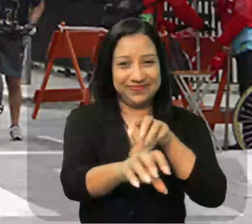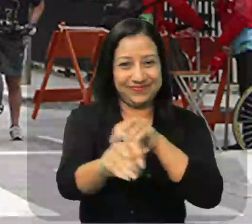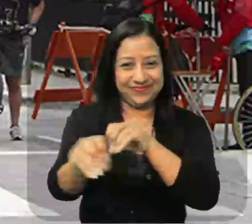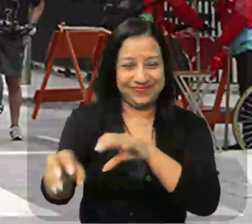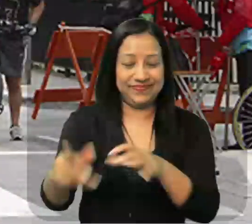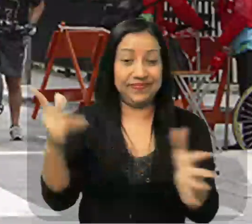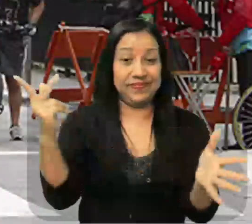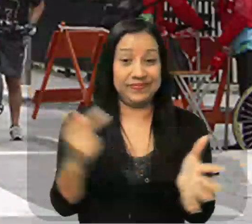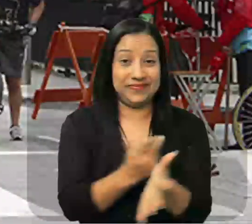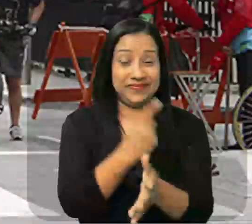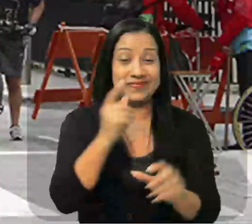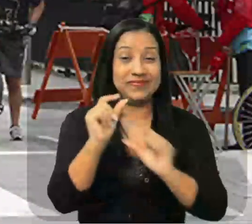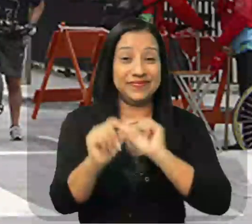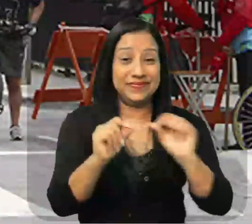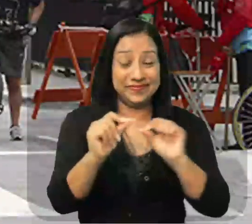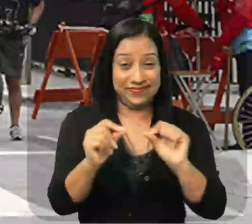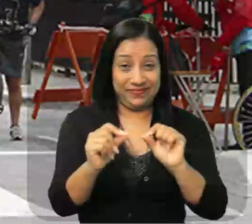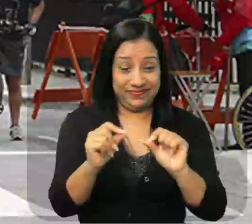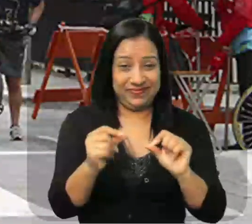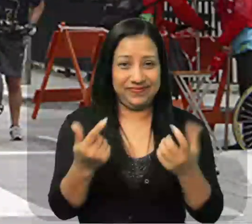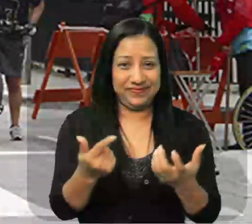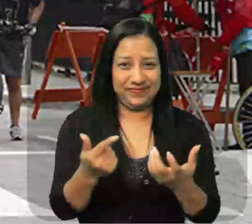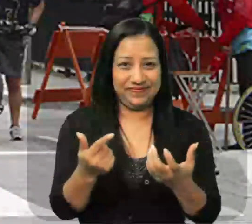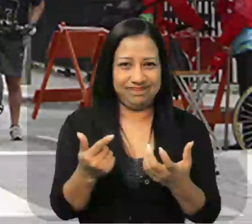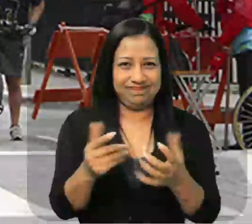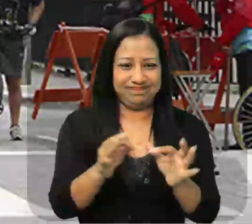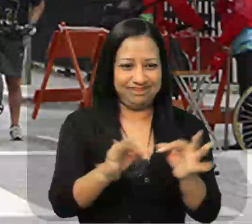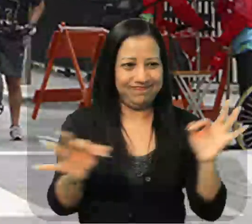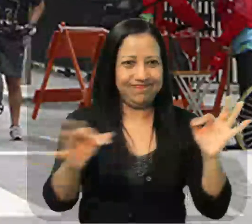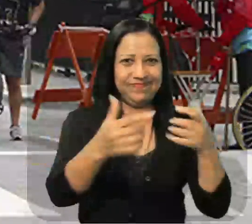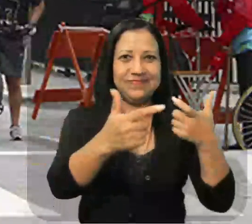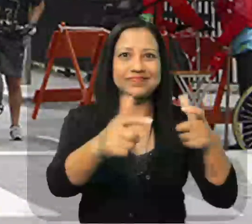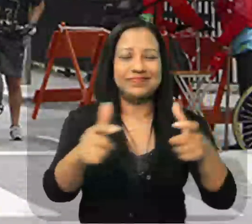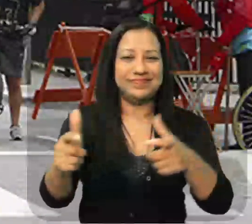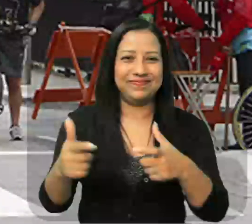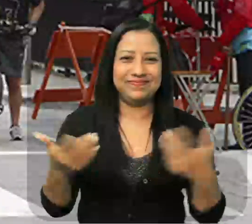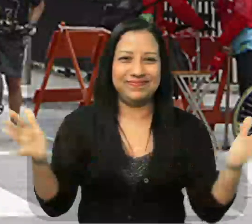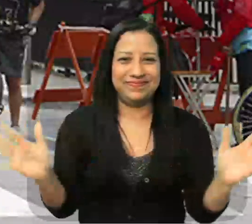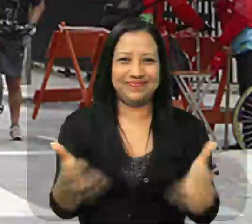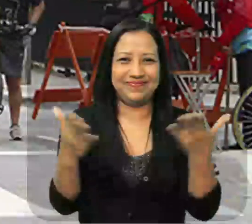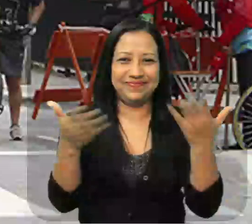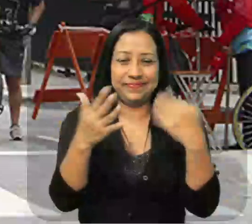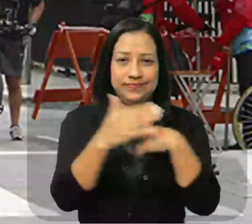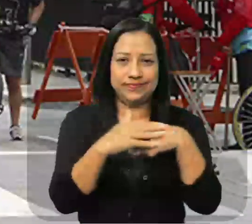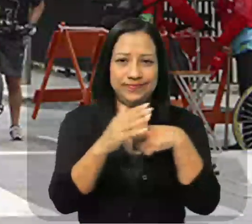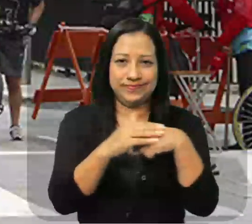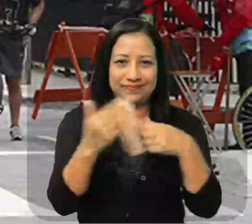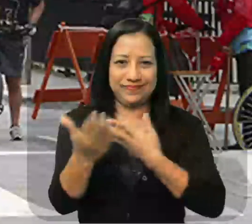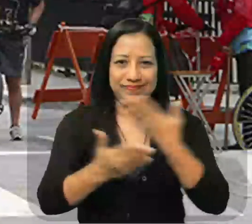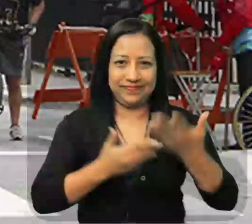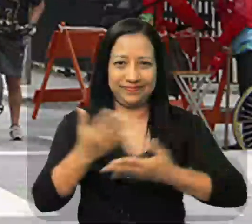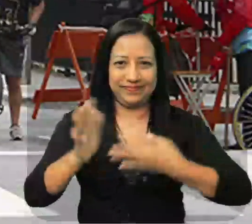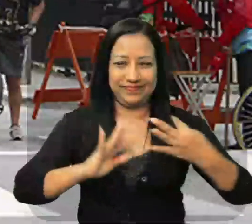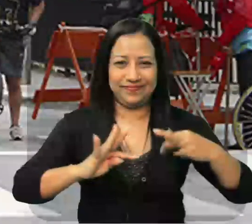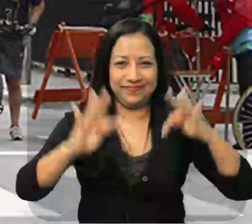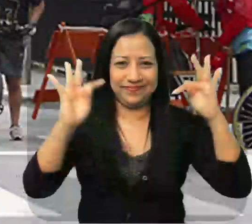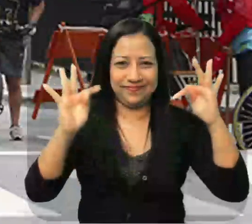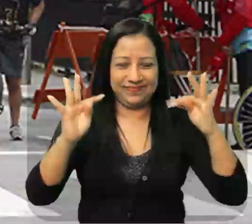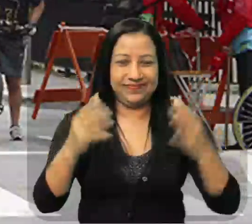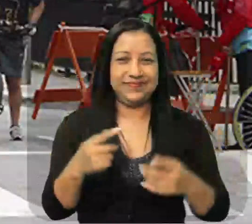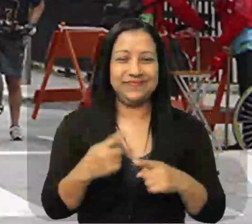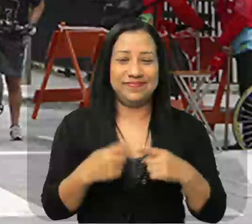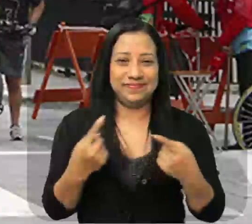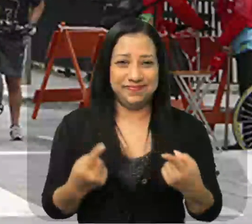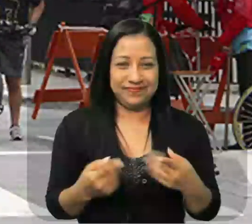ok? E fazem também a educação acontecer em lugares que não chegava antes. Então, um salve